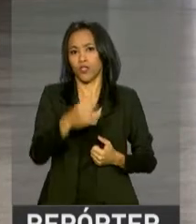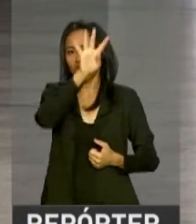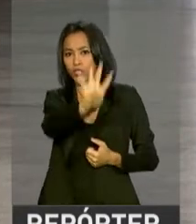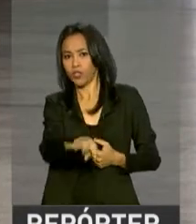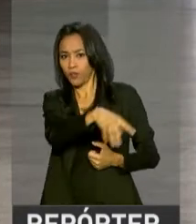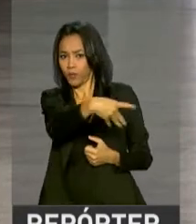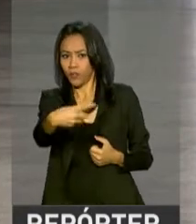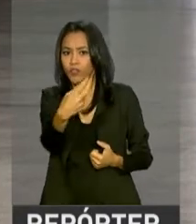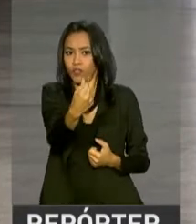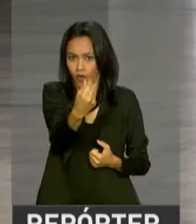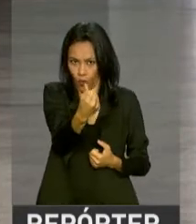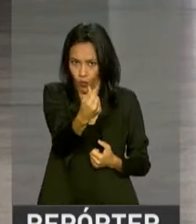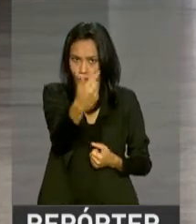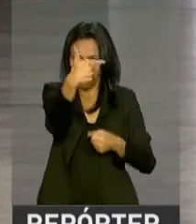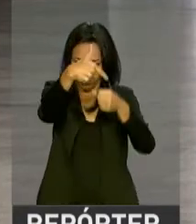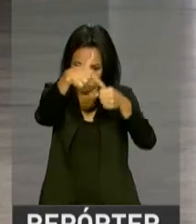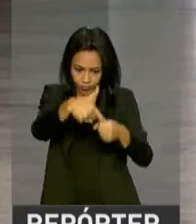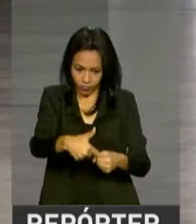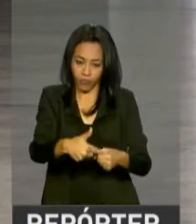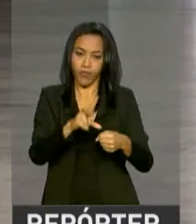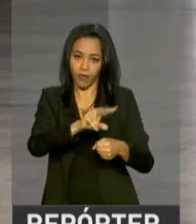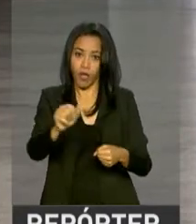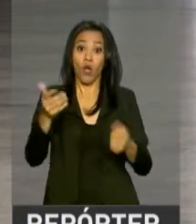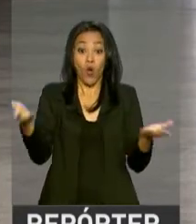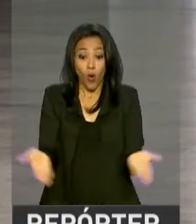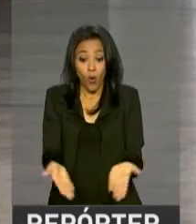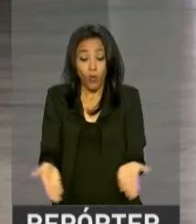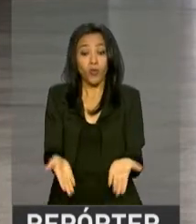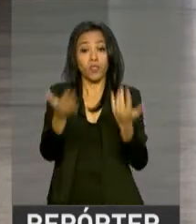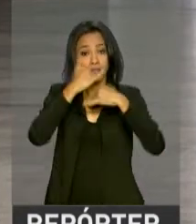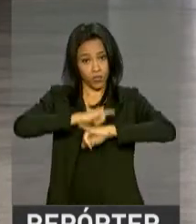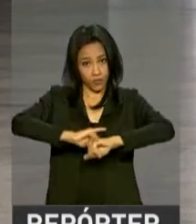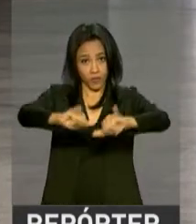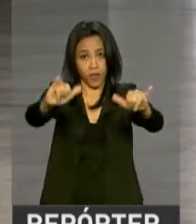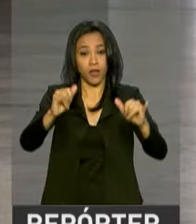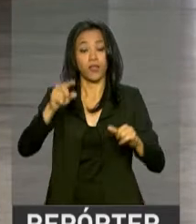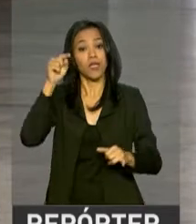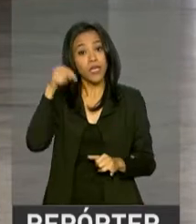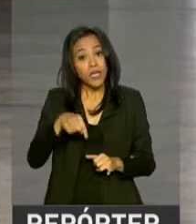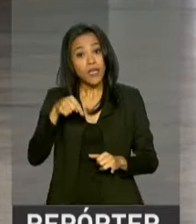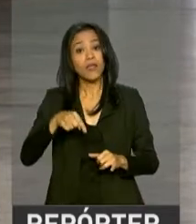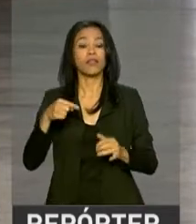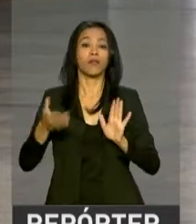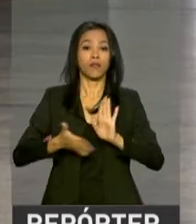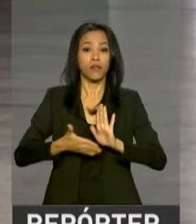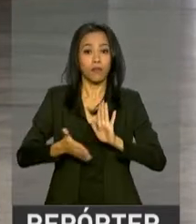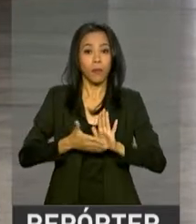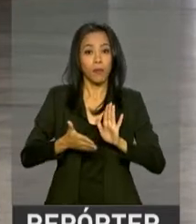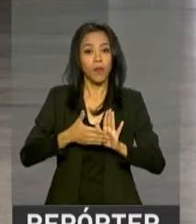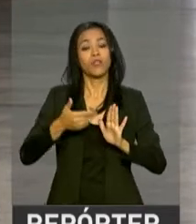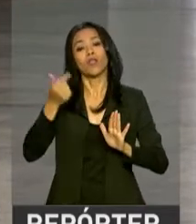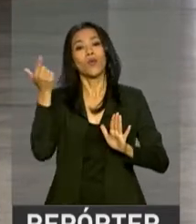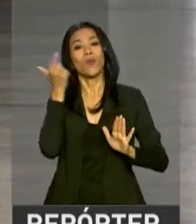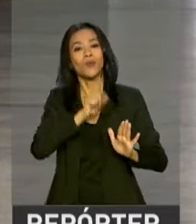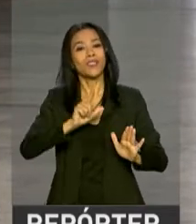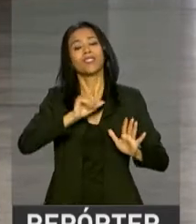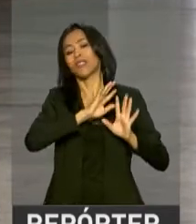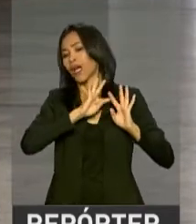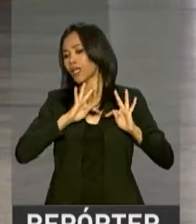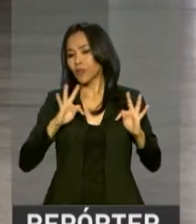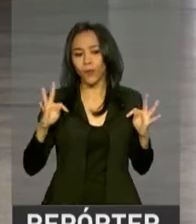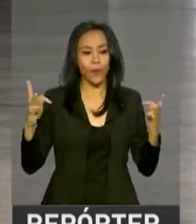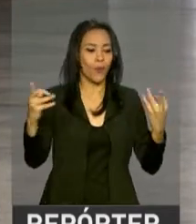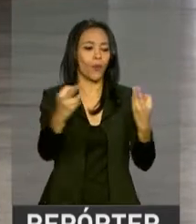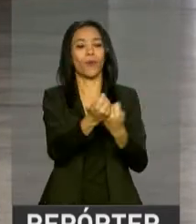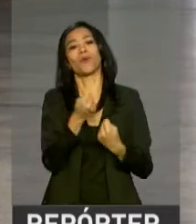ajustes devem ser publicados ainda hoje ea idéia é que a medida contemple todos os tipos de caminhões de carga